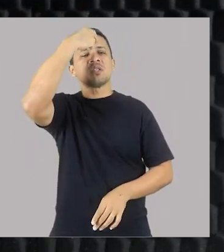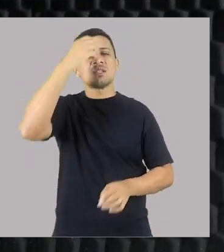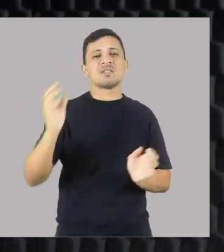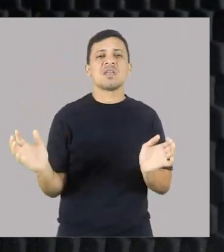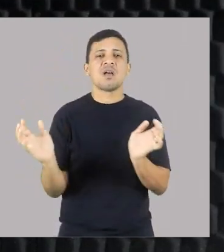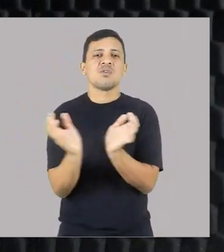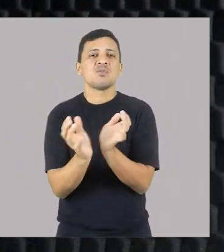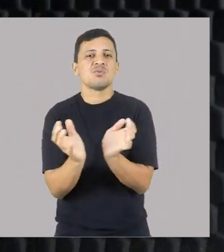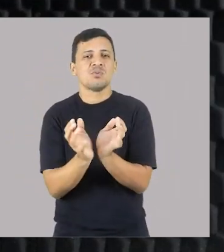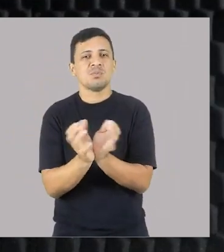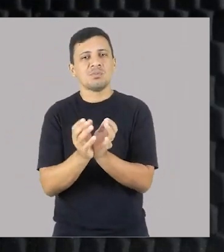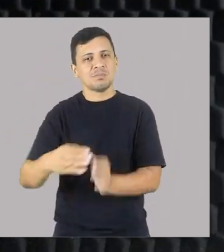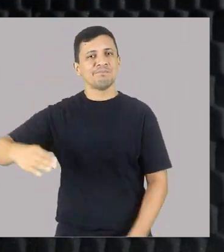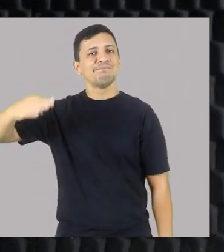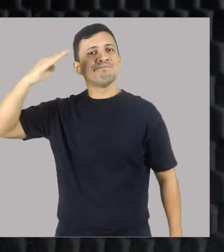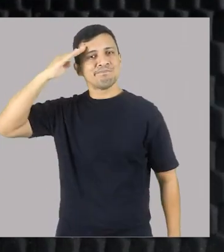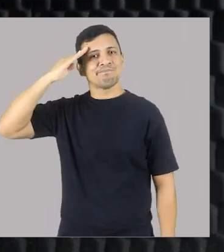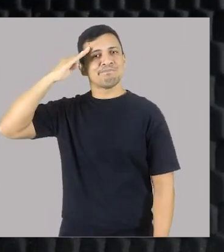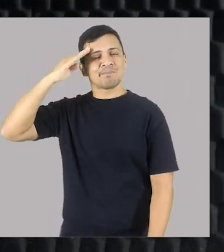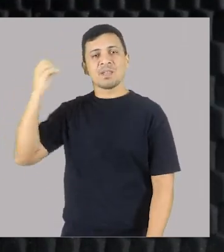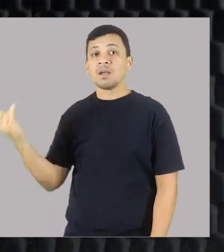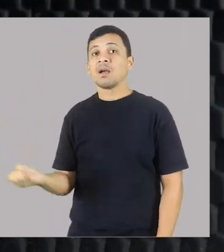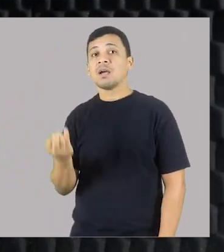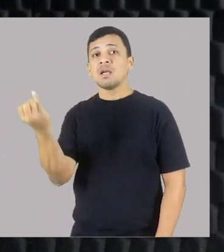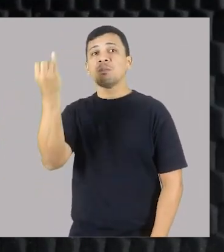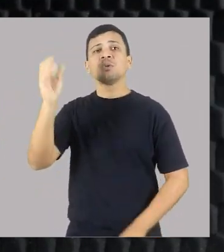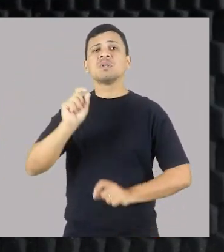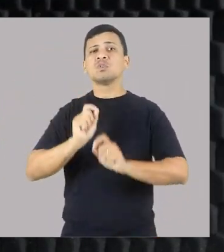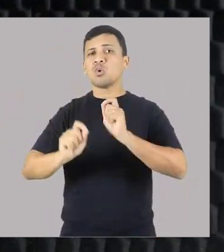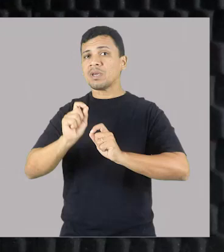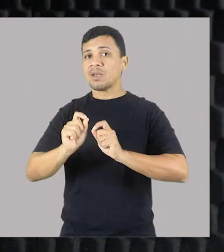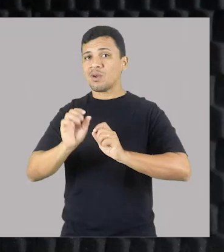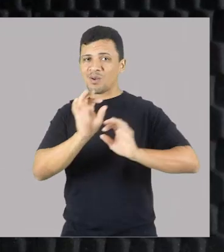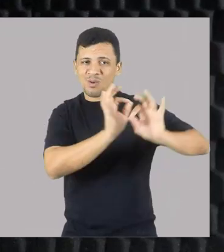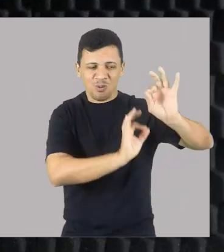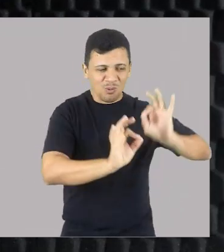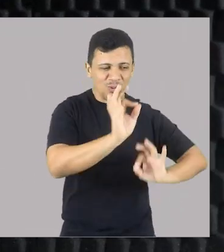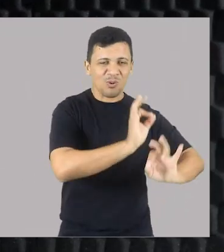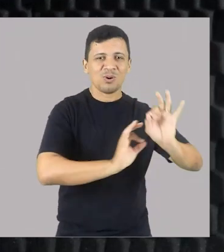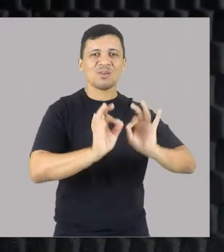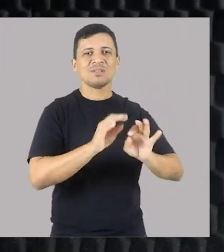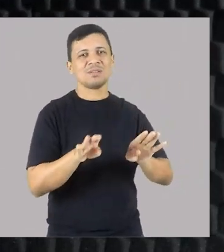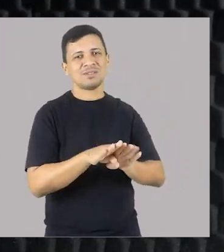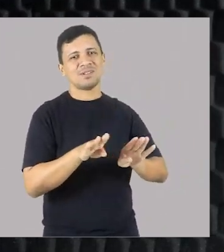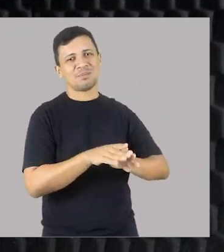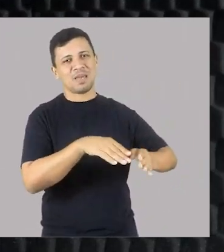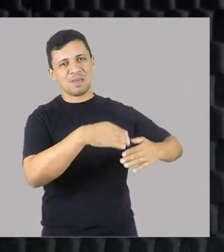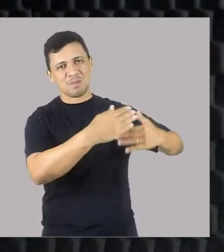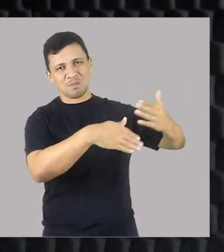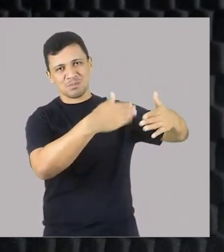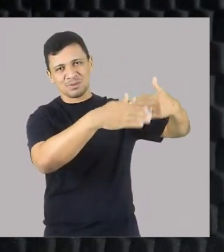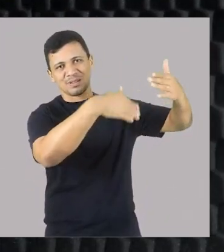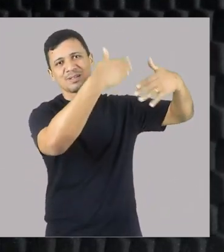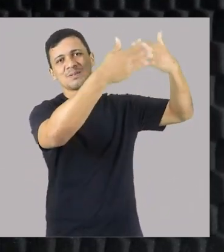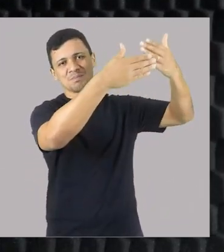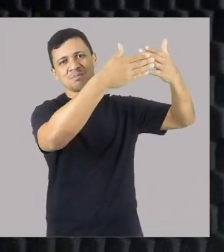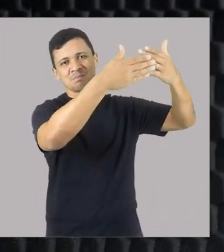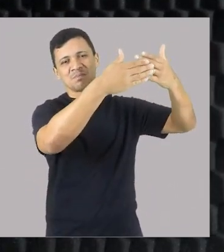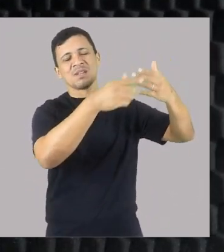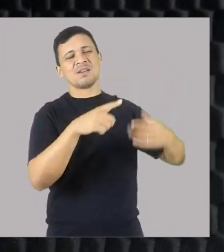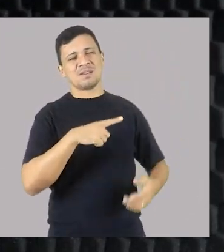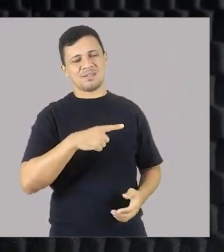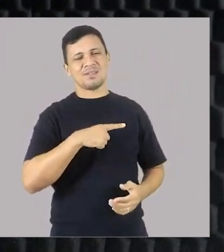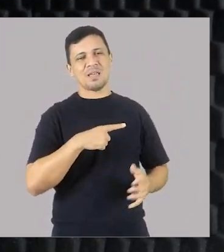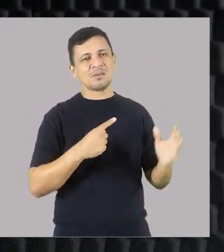da importância deles para a ideia de ordem e progresso nacional. O positivismo claramente traz essa